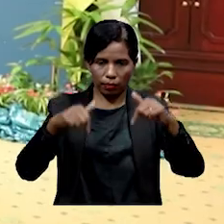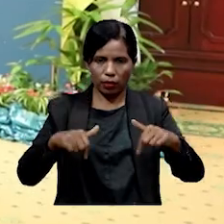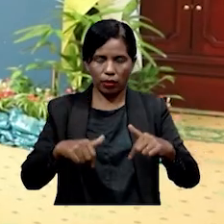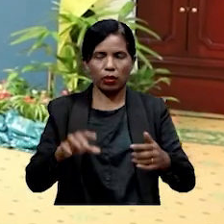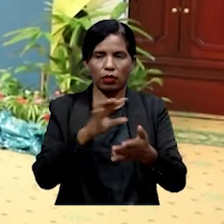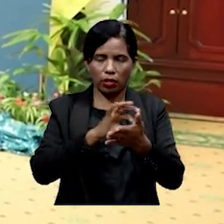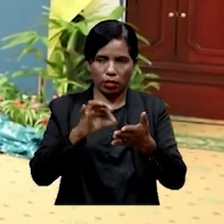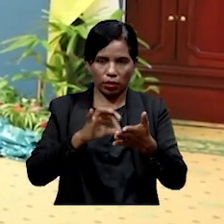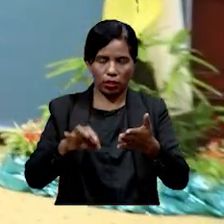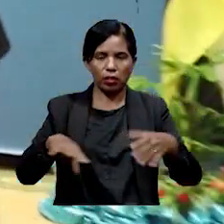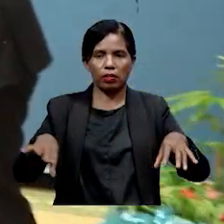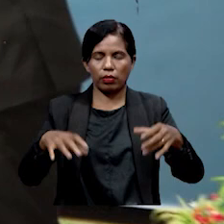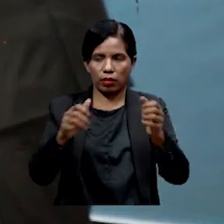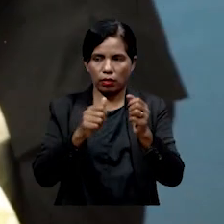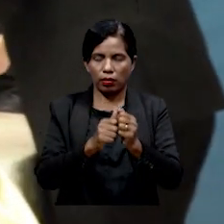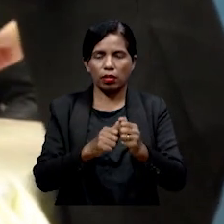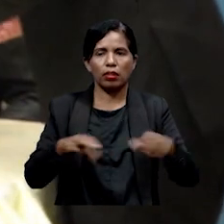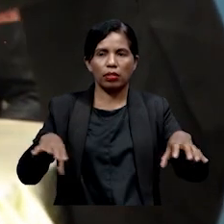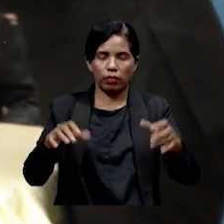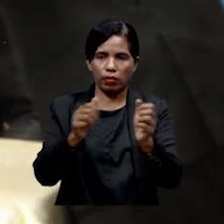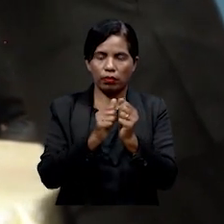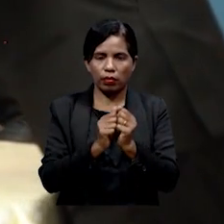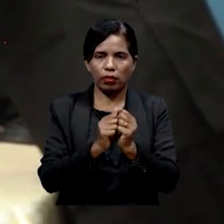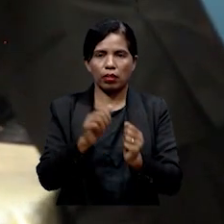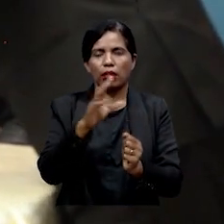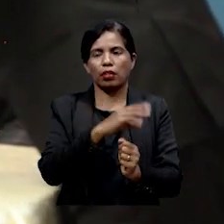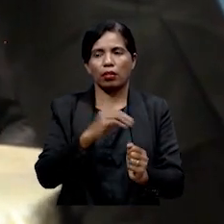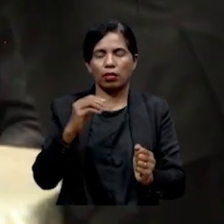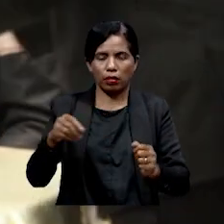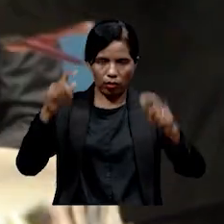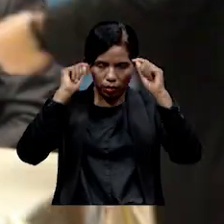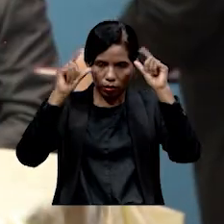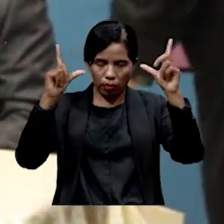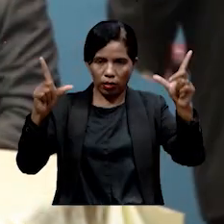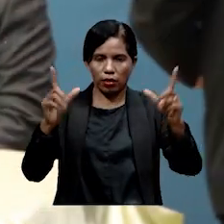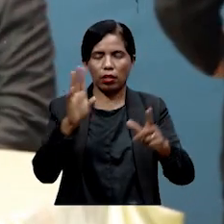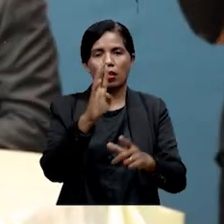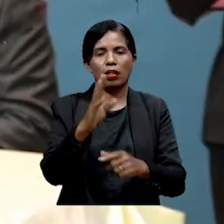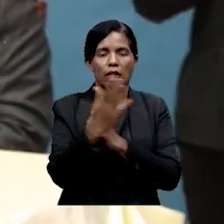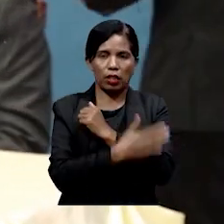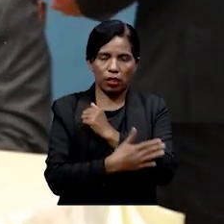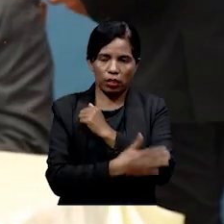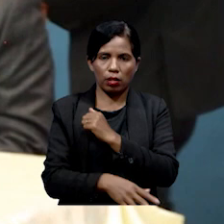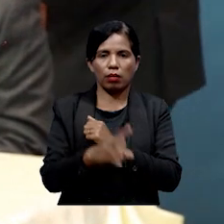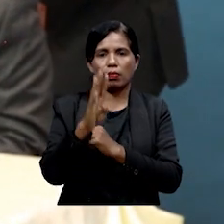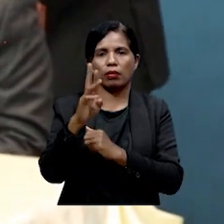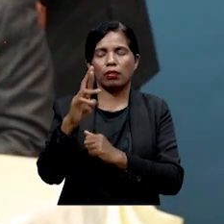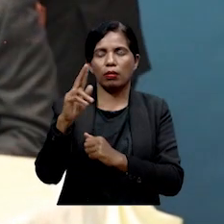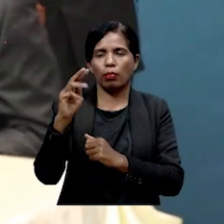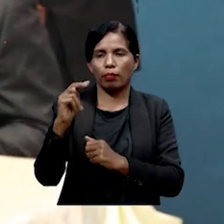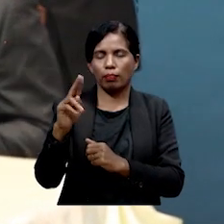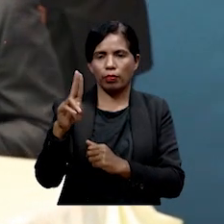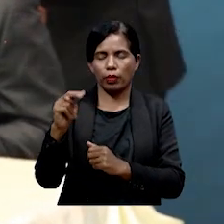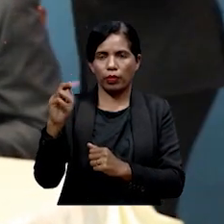assina acordo de serviço diário entre Timor-Leste e Brunei, hori bele hameti lutam